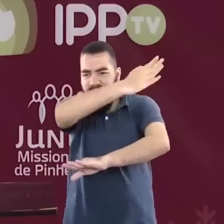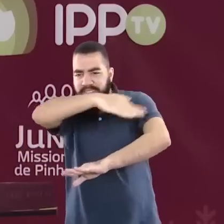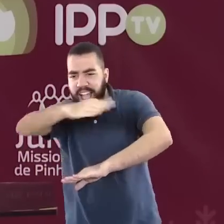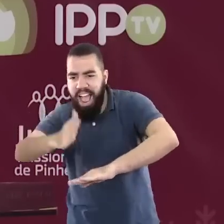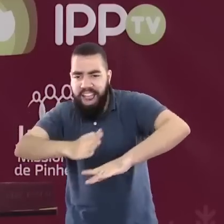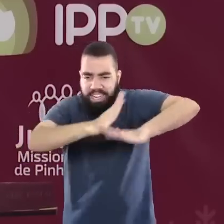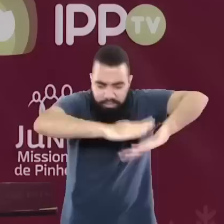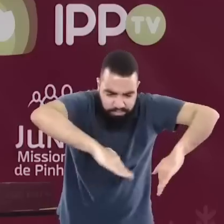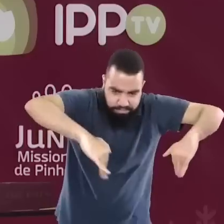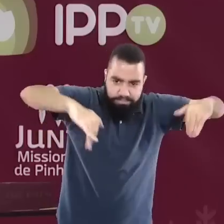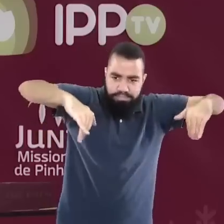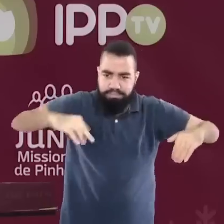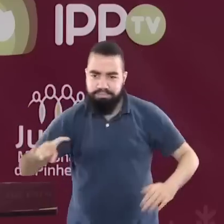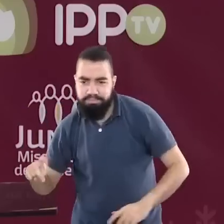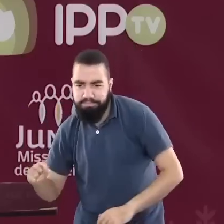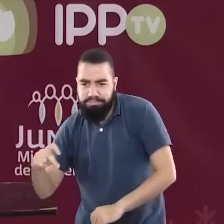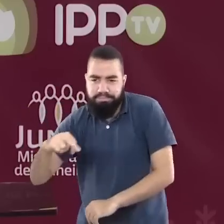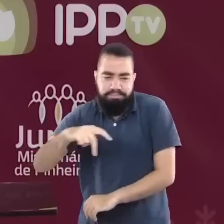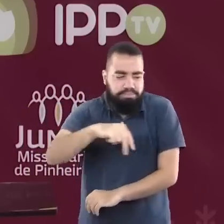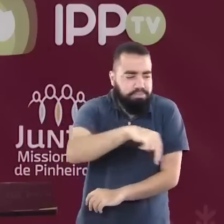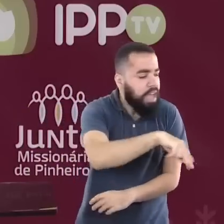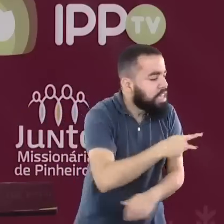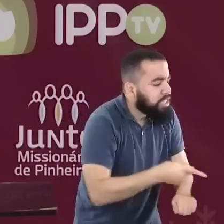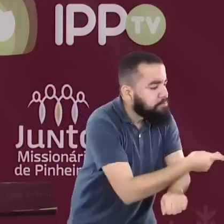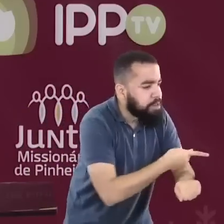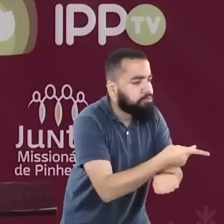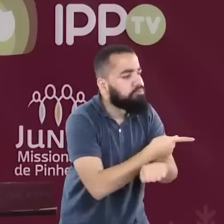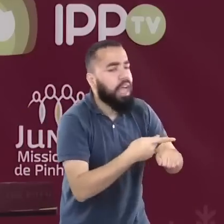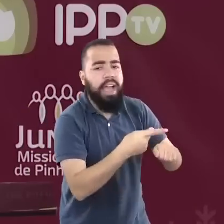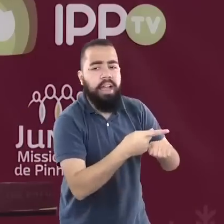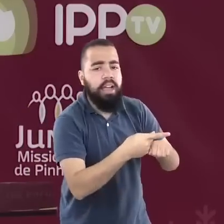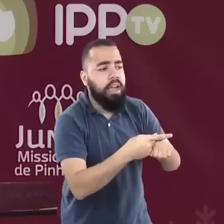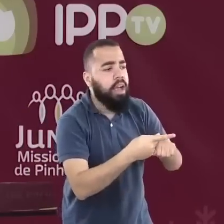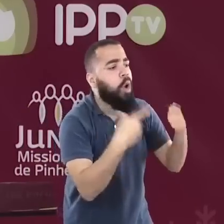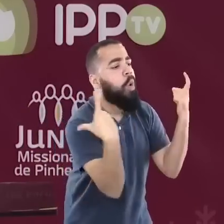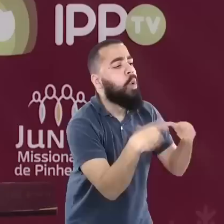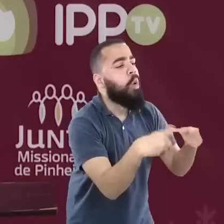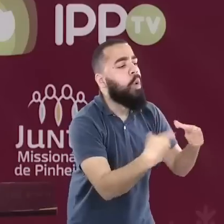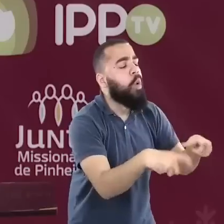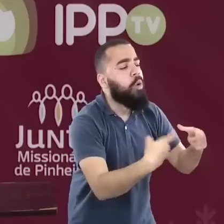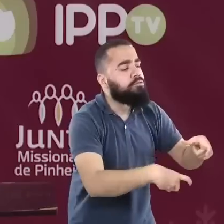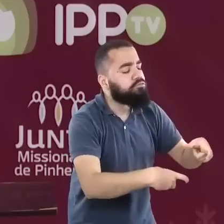eles chegam com uma pergunta onde está